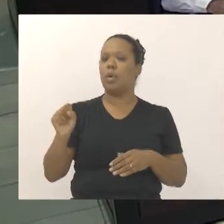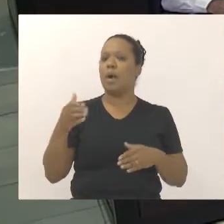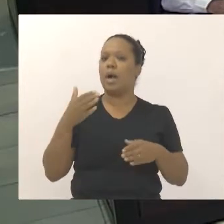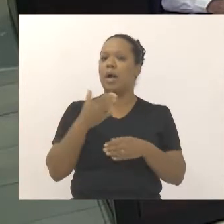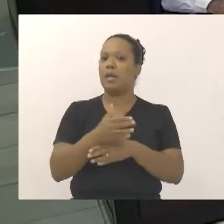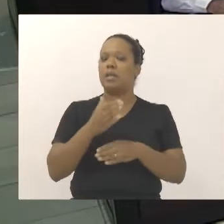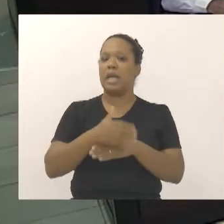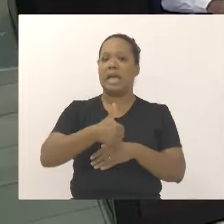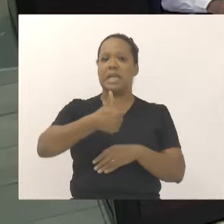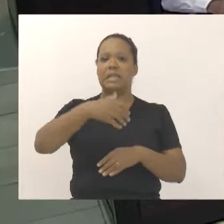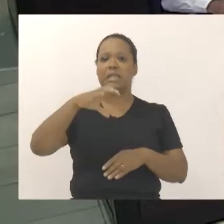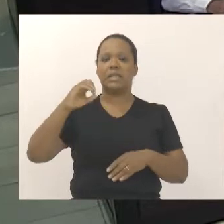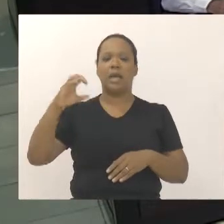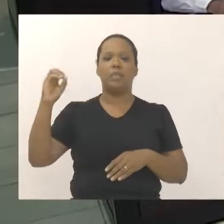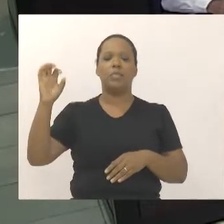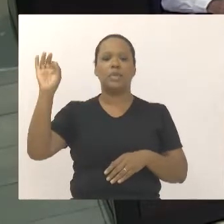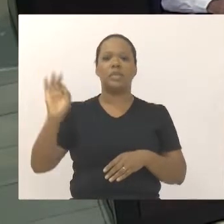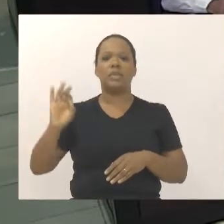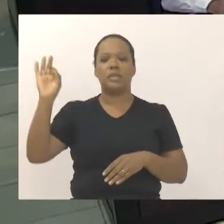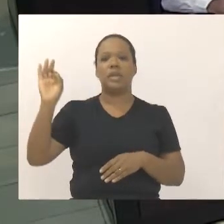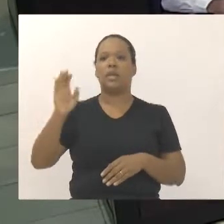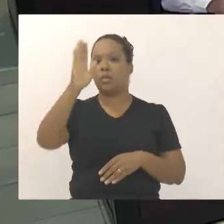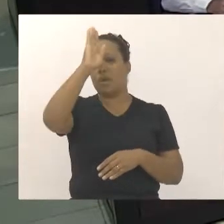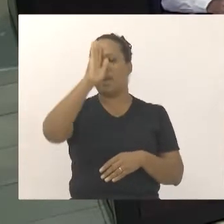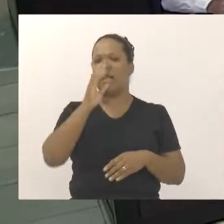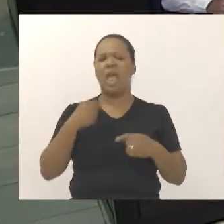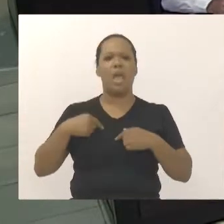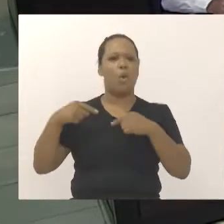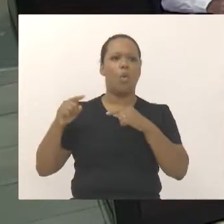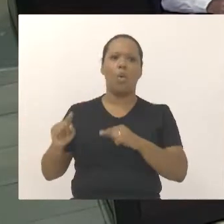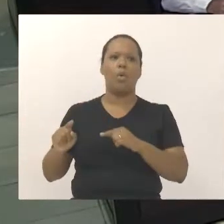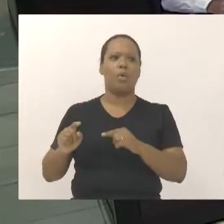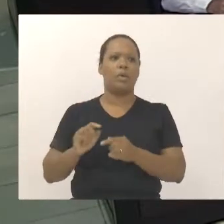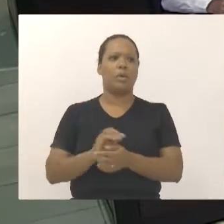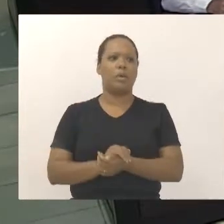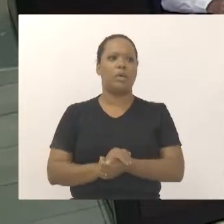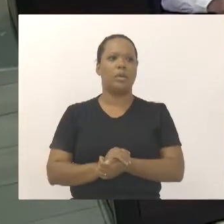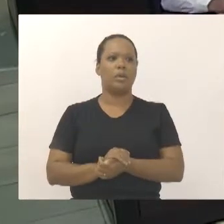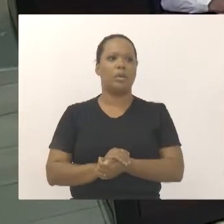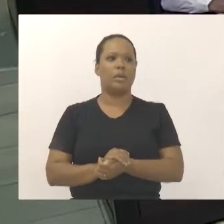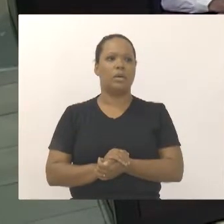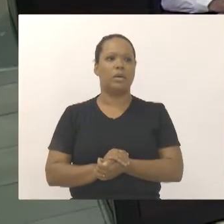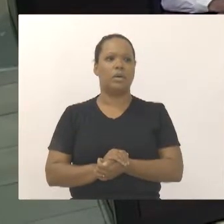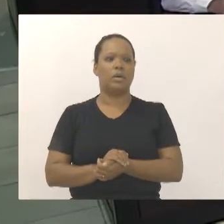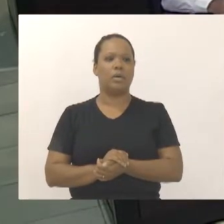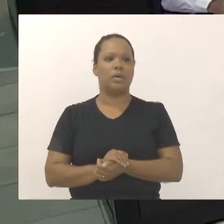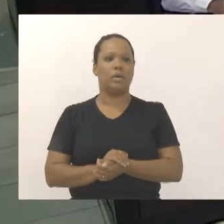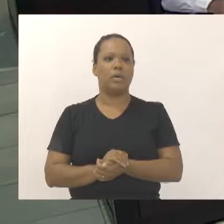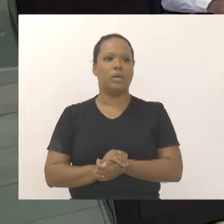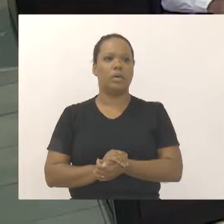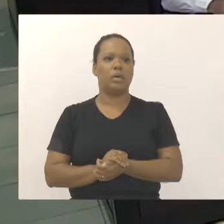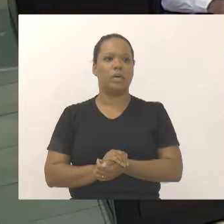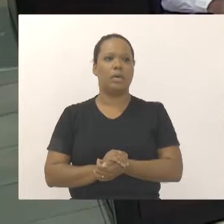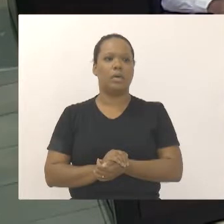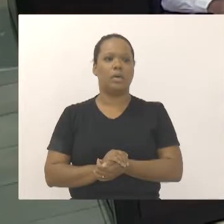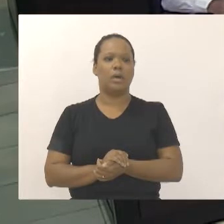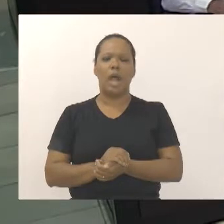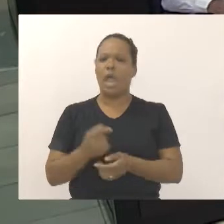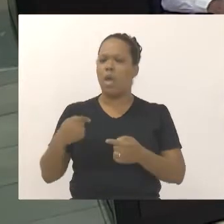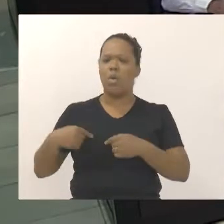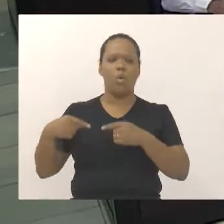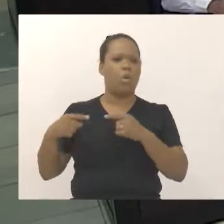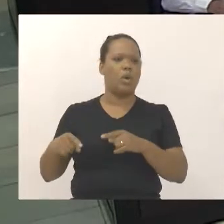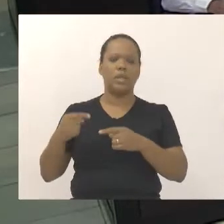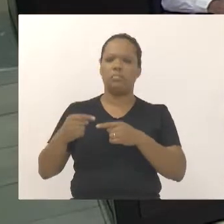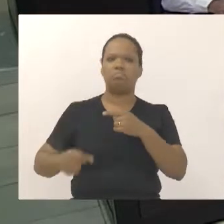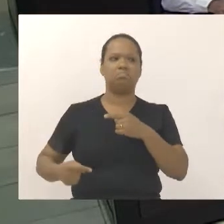que ser 100% gratuito. Eu sou contrário. Questão de ordem. Não pode ter manifestação na leitura de emenda, senhor presidente.